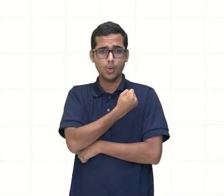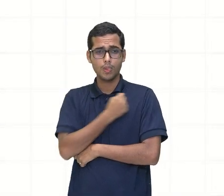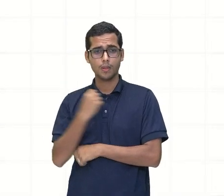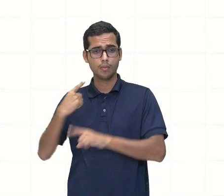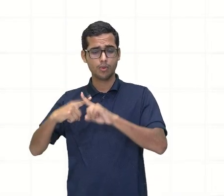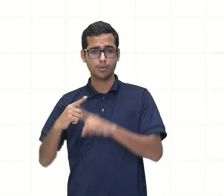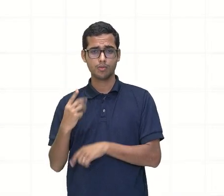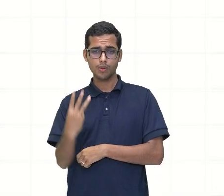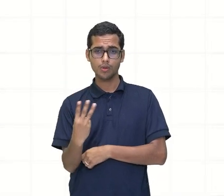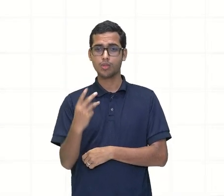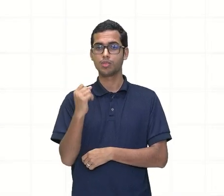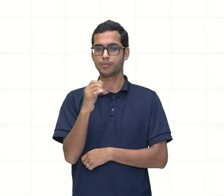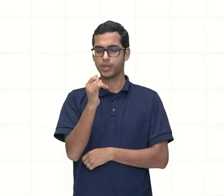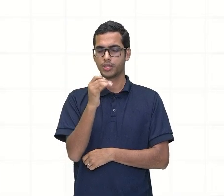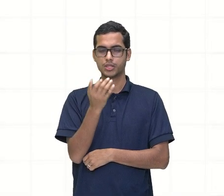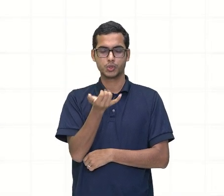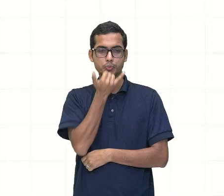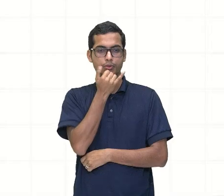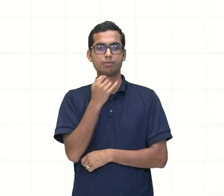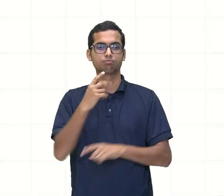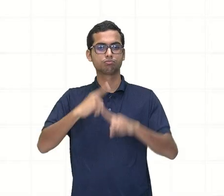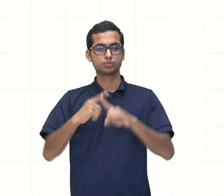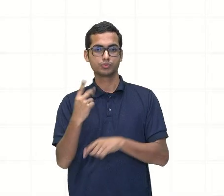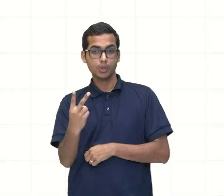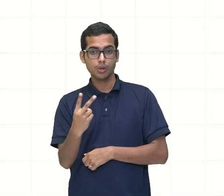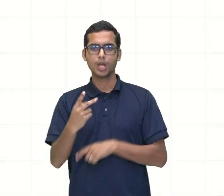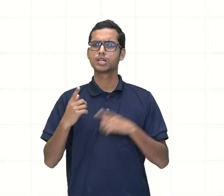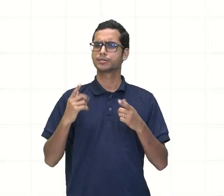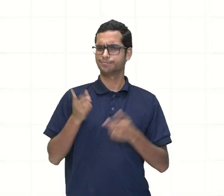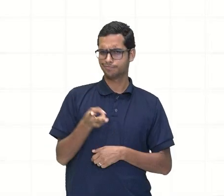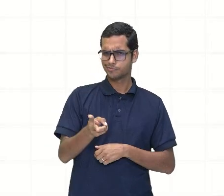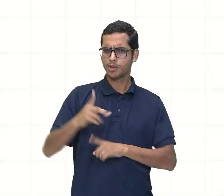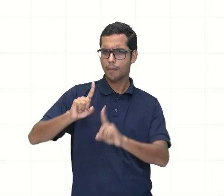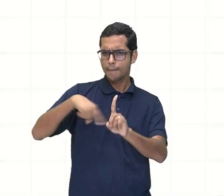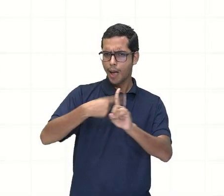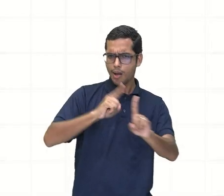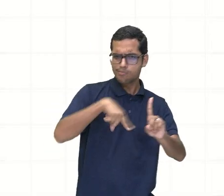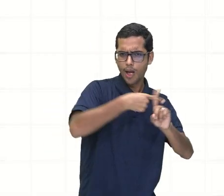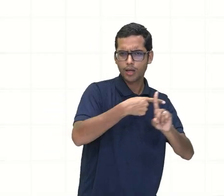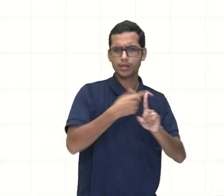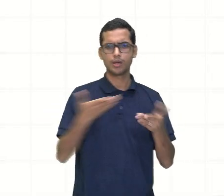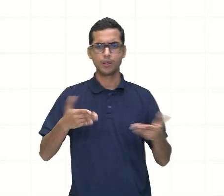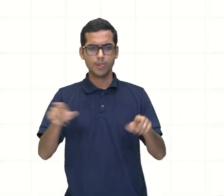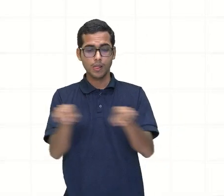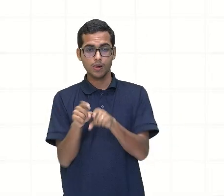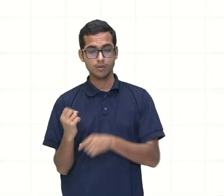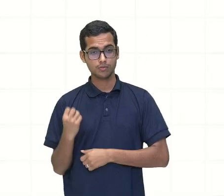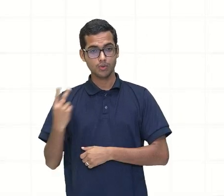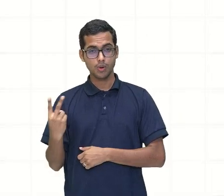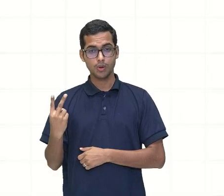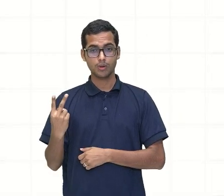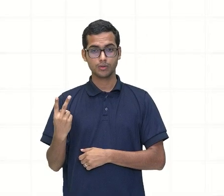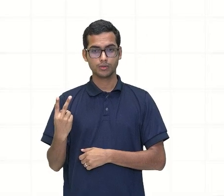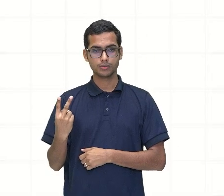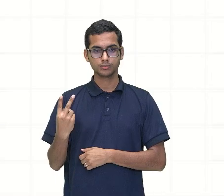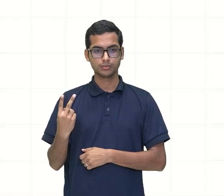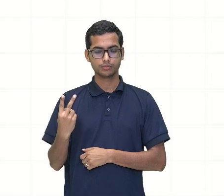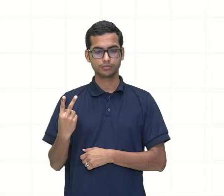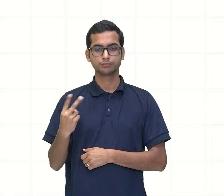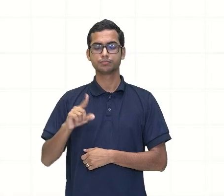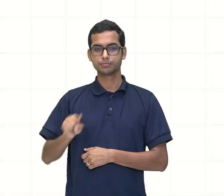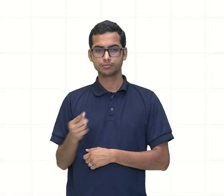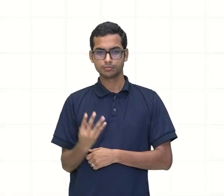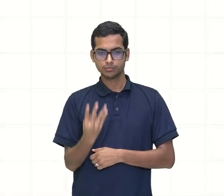vou sempre somando ele mesmo. Tá? Então, 2 mais 2, 4.